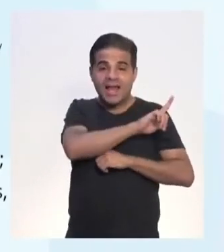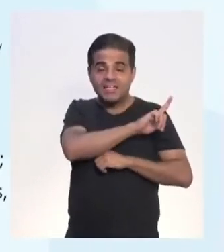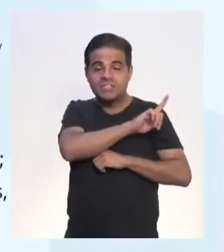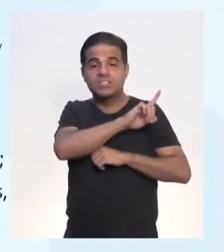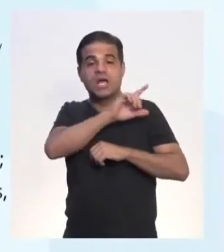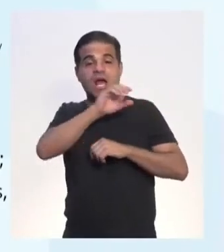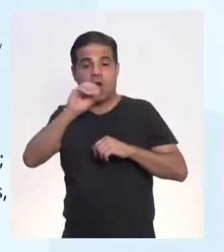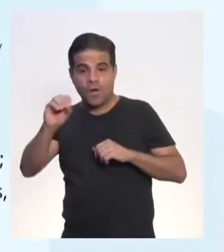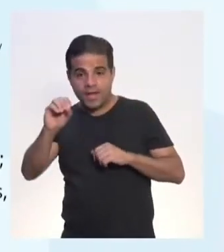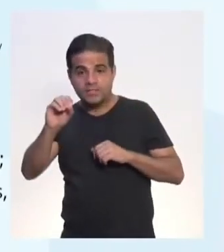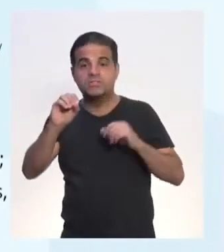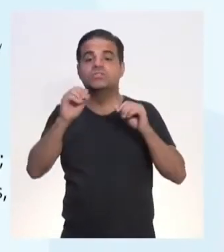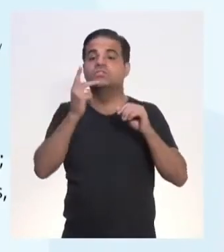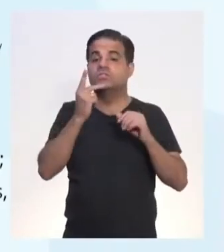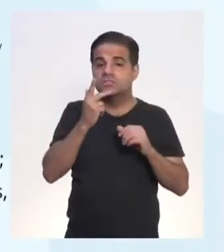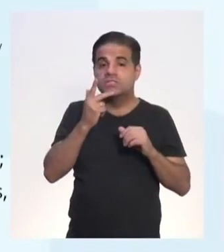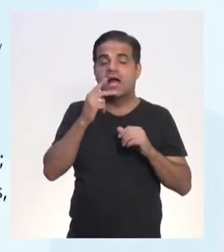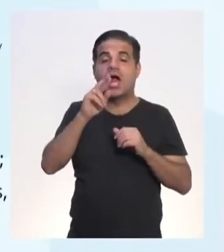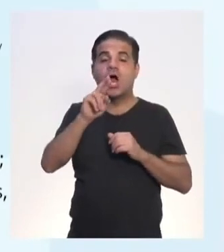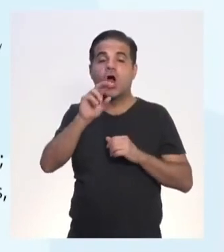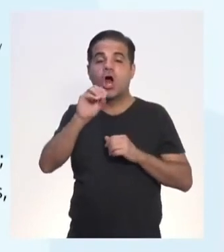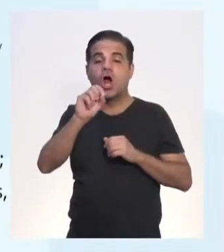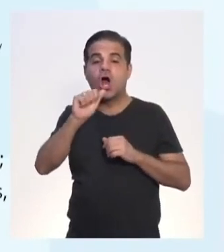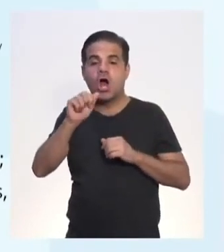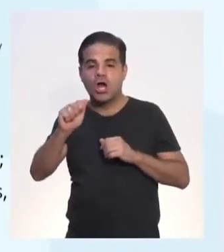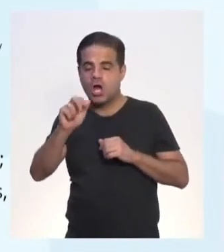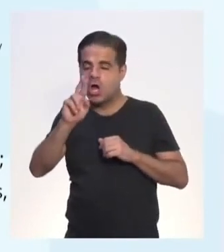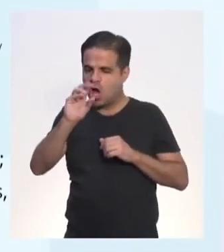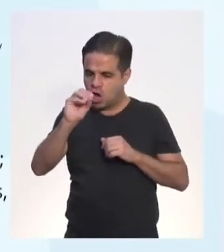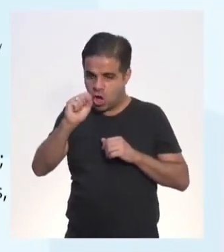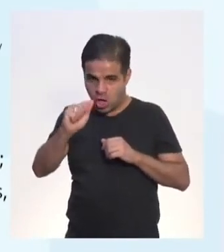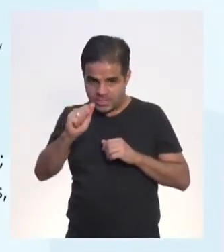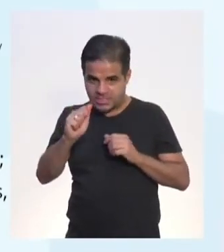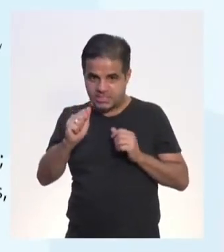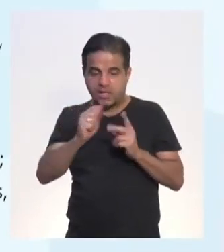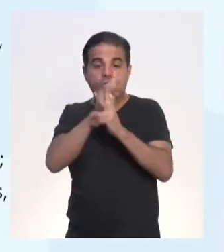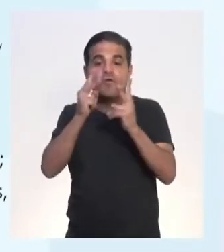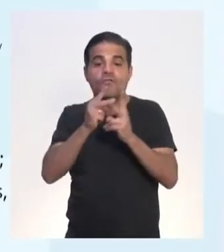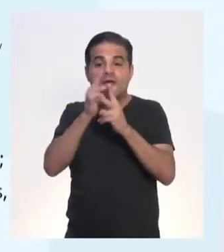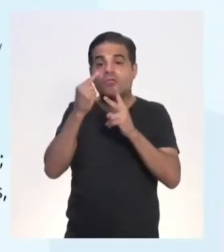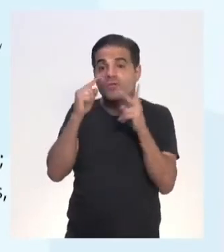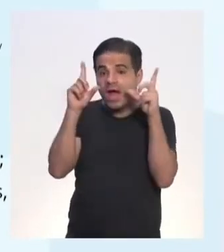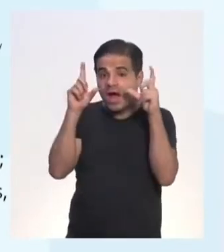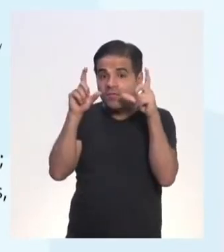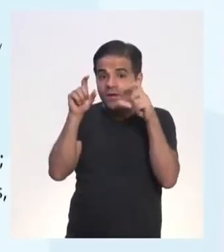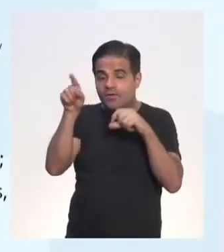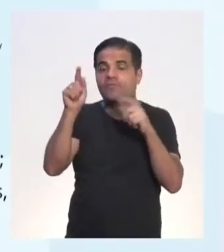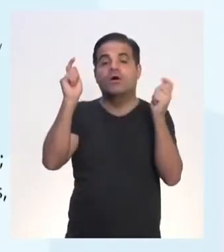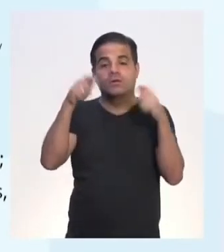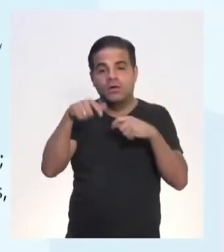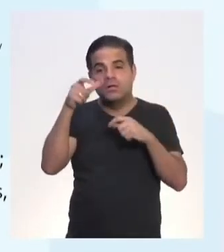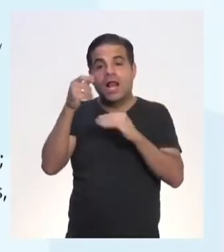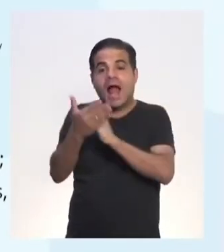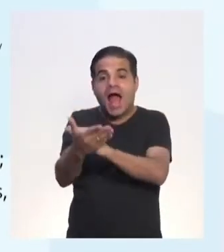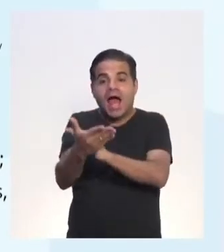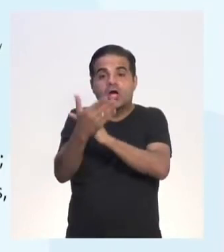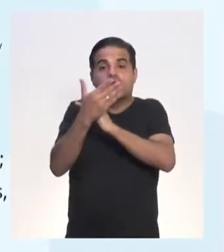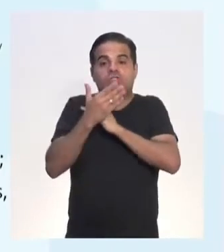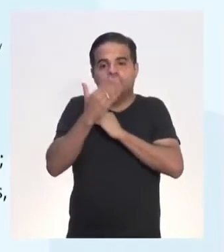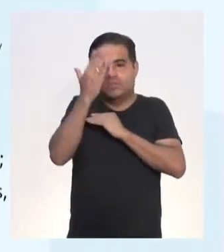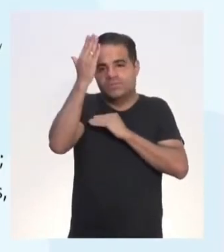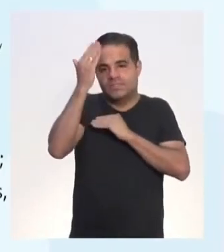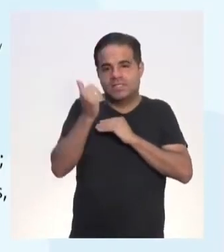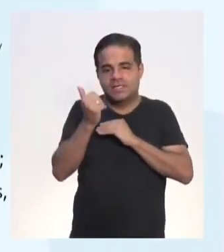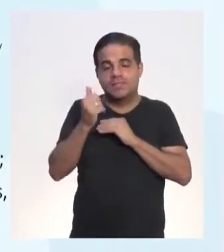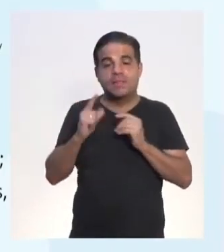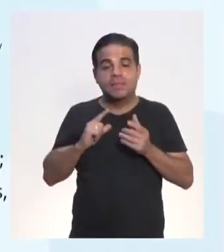a rosa do vento vai ajudar vocês a identificarem isso que a gente está falando. Observem a figura também, né? Sim, é verdade, tá? Temos